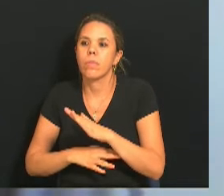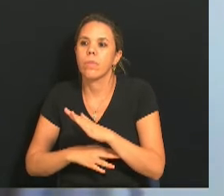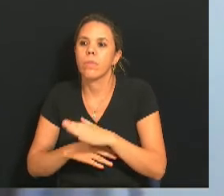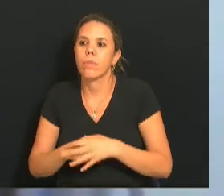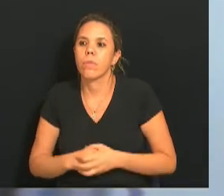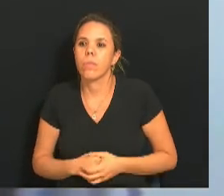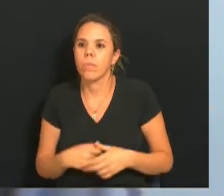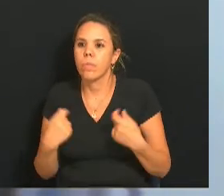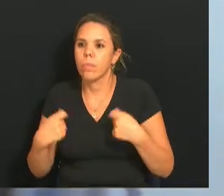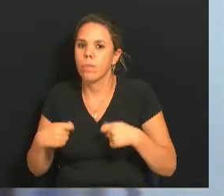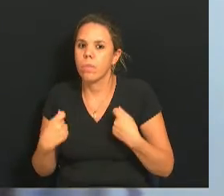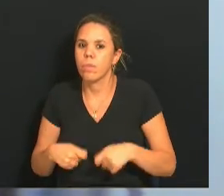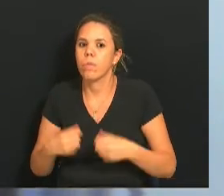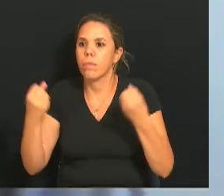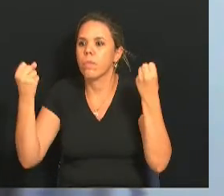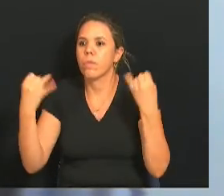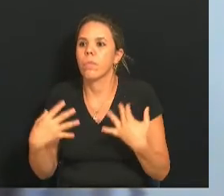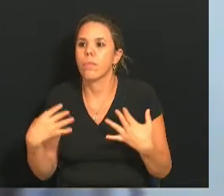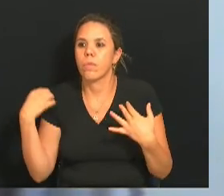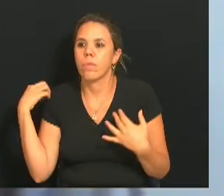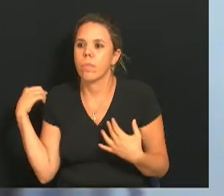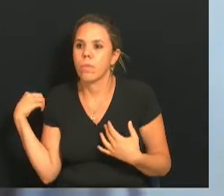preciso um pouco explicar